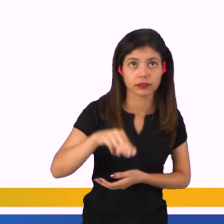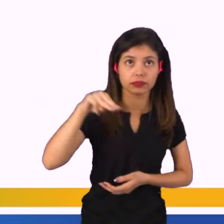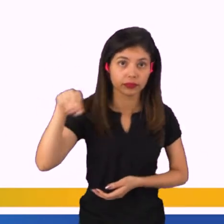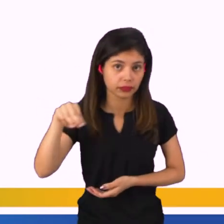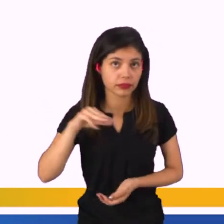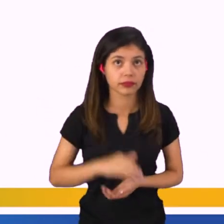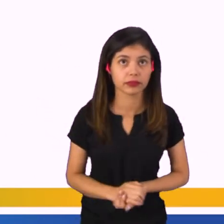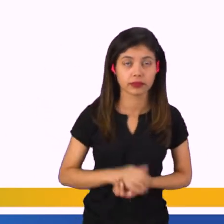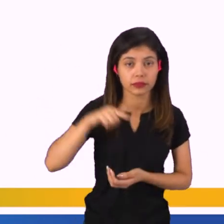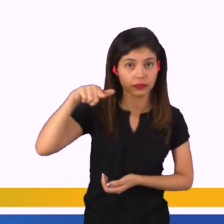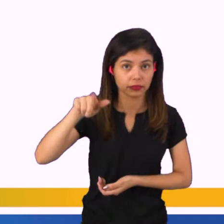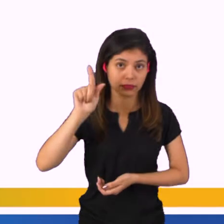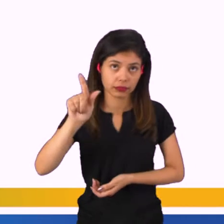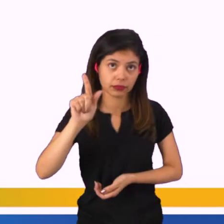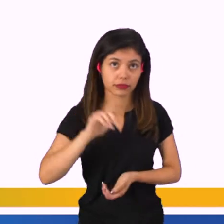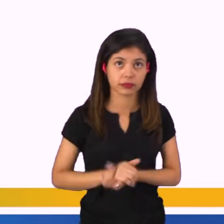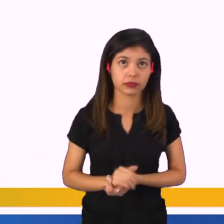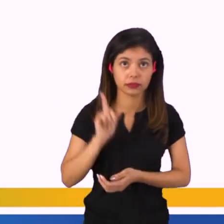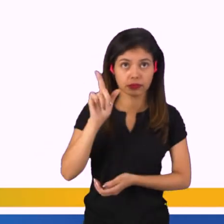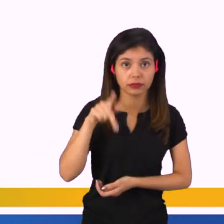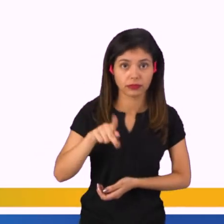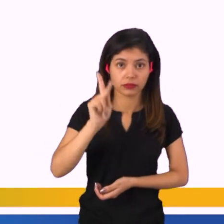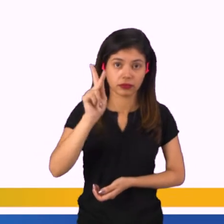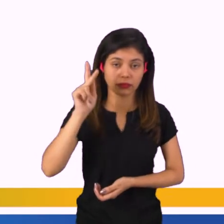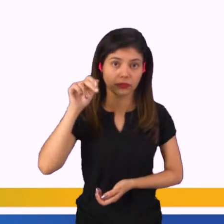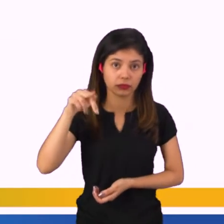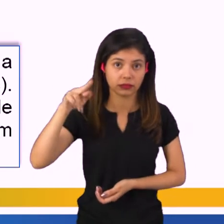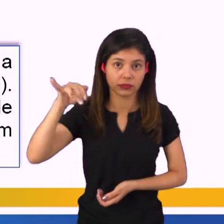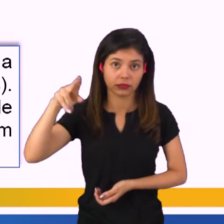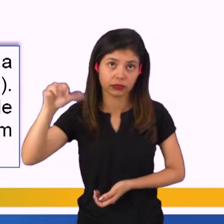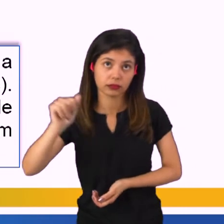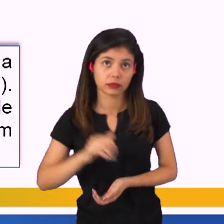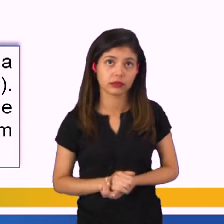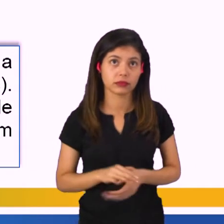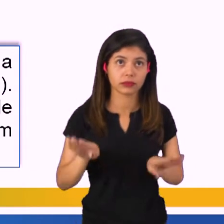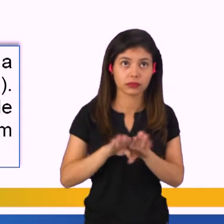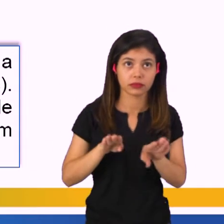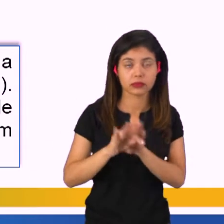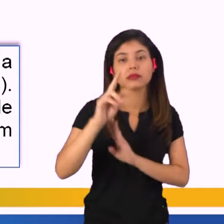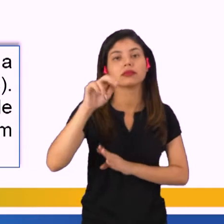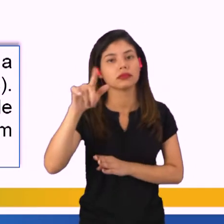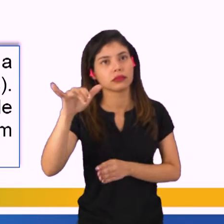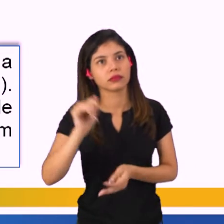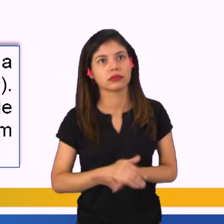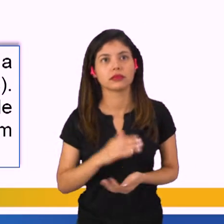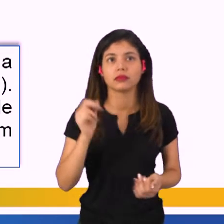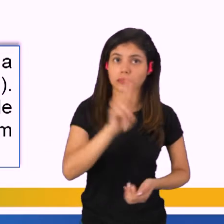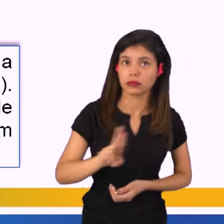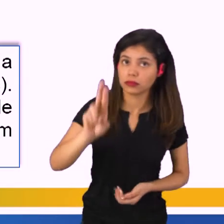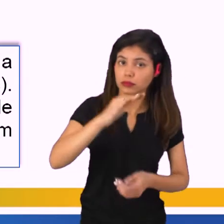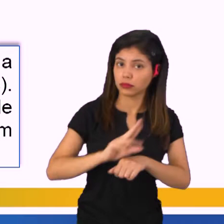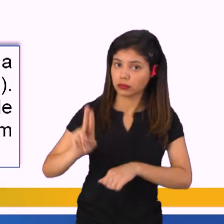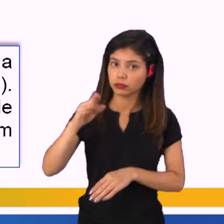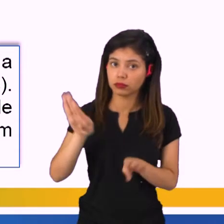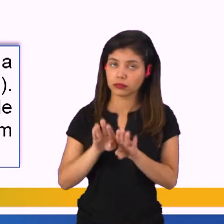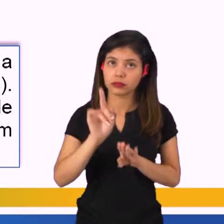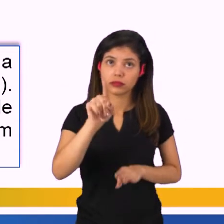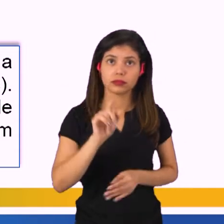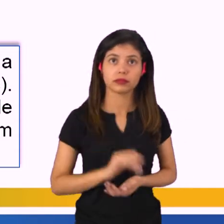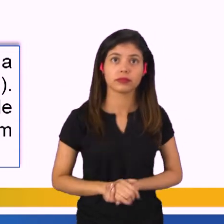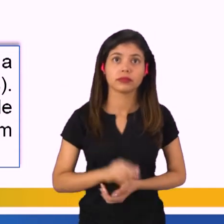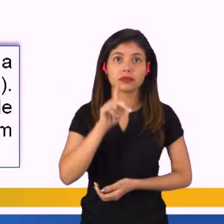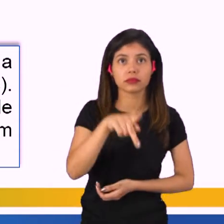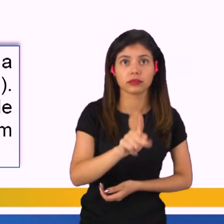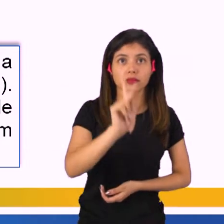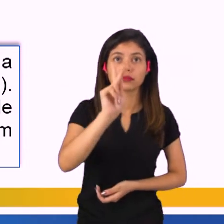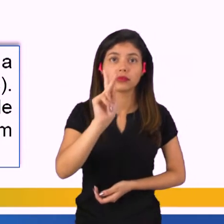miligrama, grama, quilograma e tonelada. A unidade de massa mais usada é o quilograma,